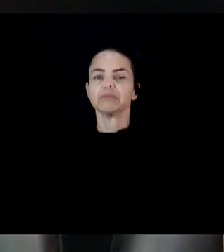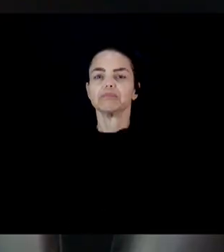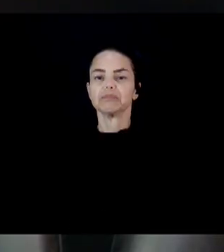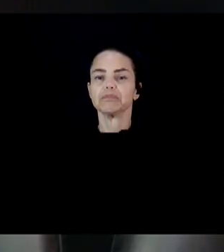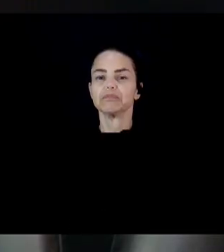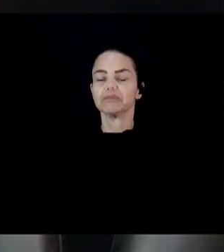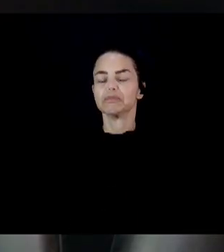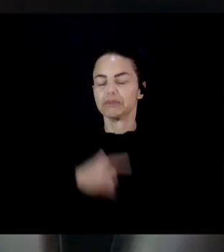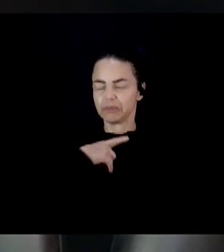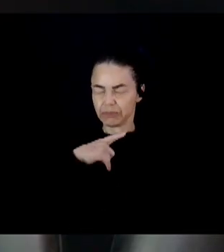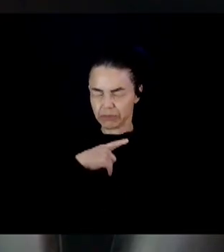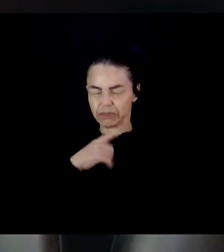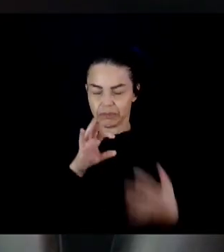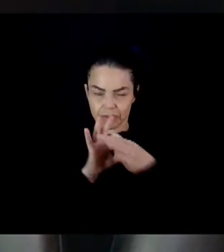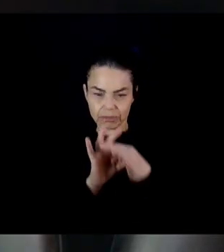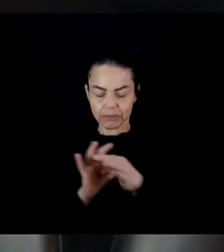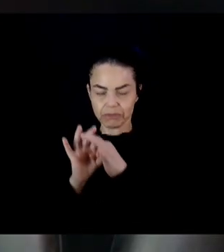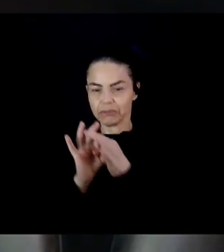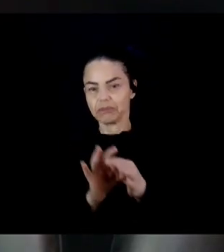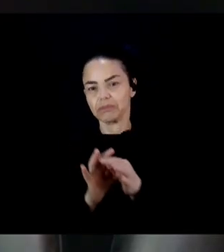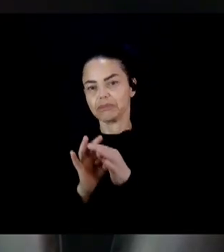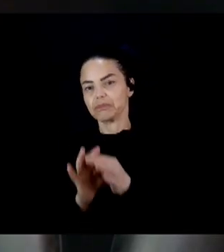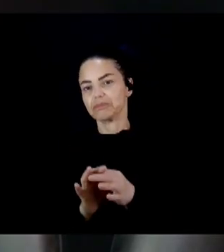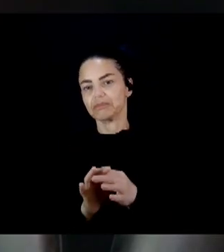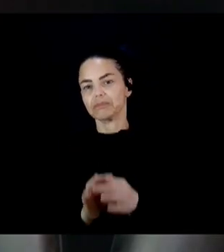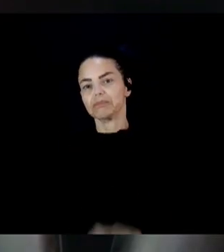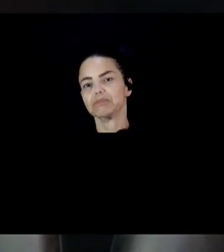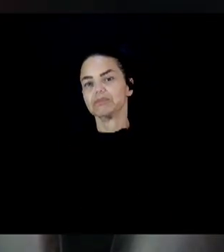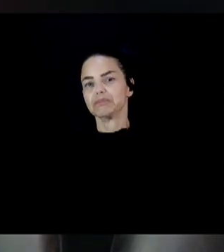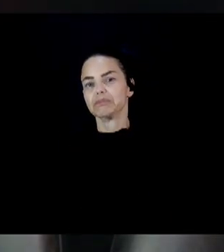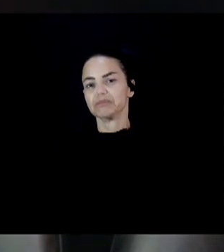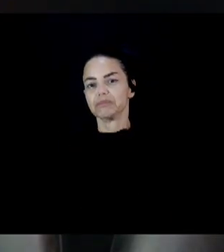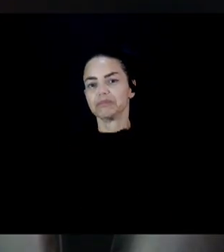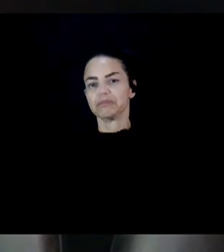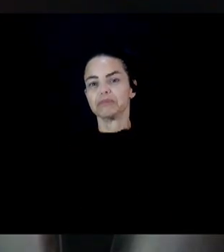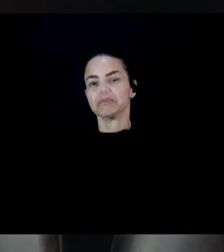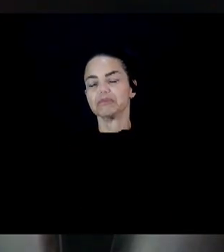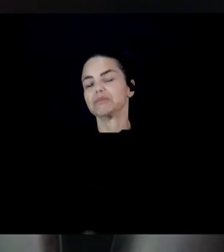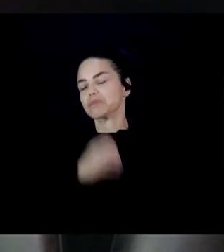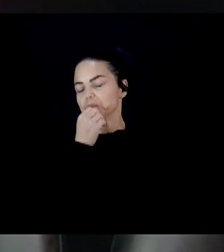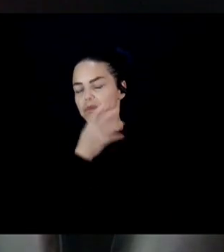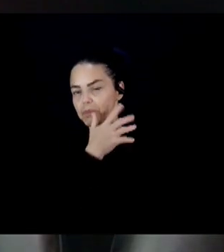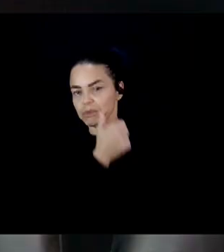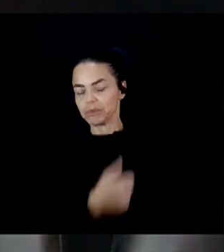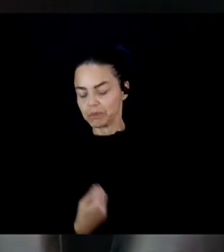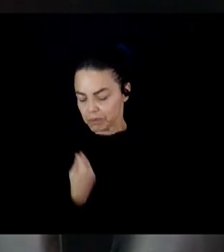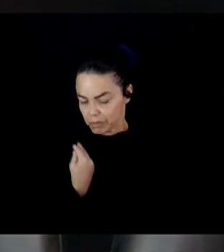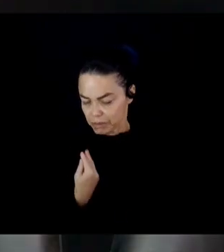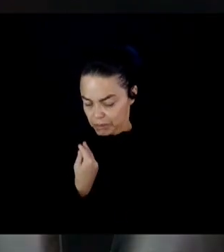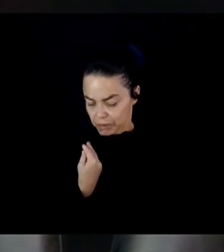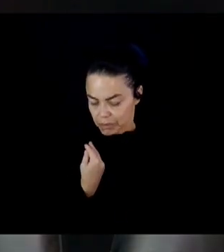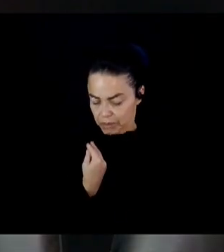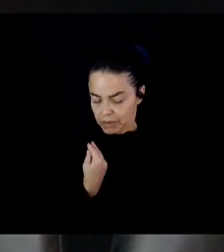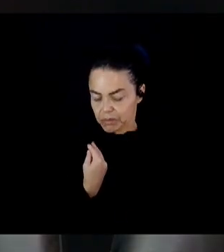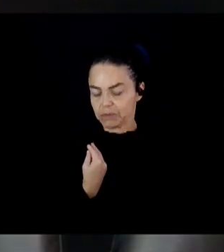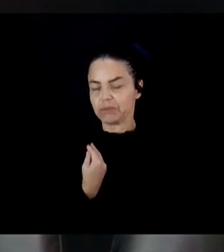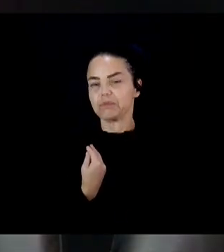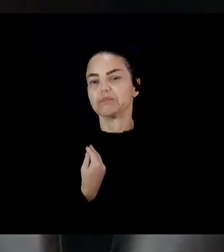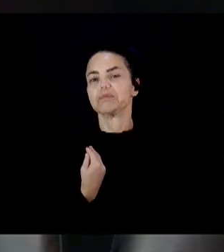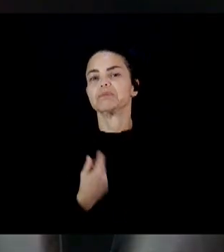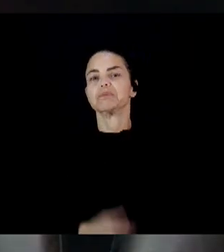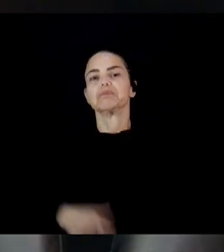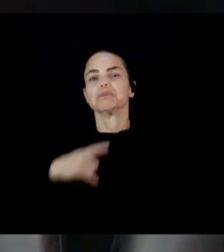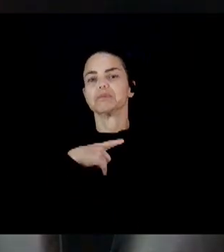criar conexões onde ele vai trazer a positividade para a vida dele, né? Para que ele